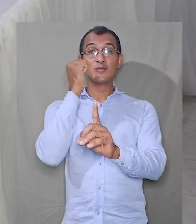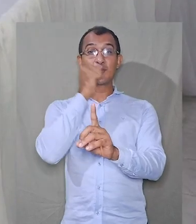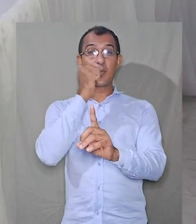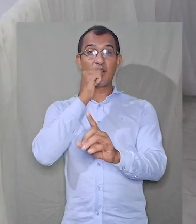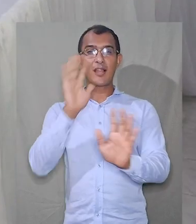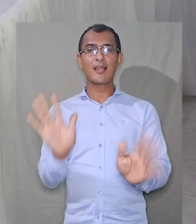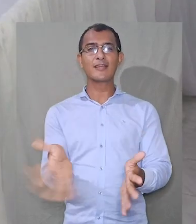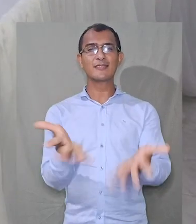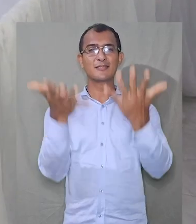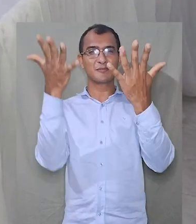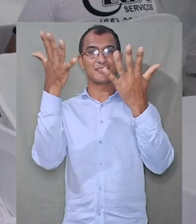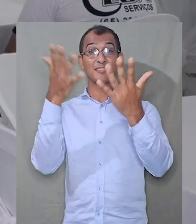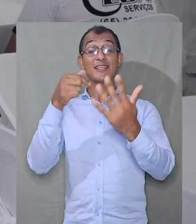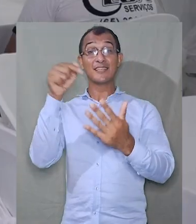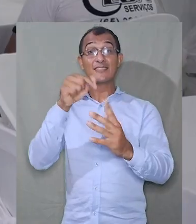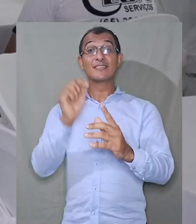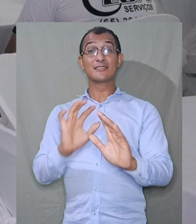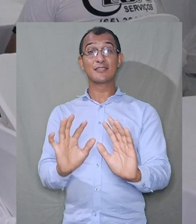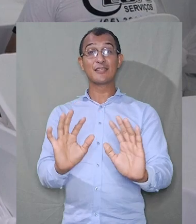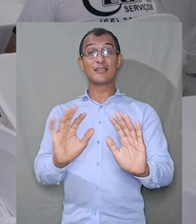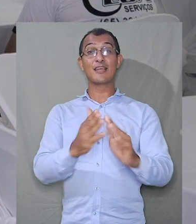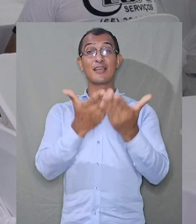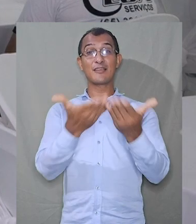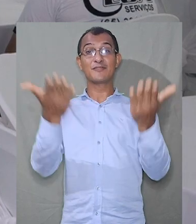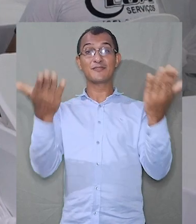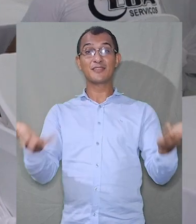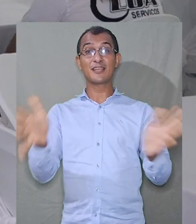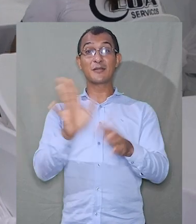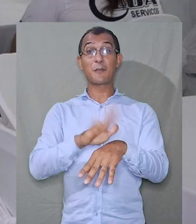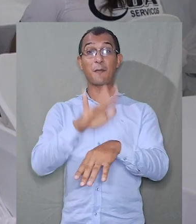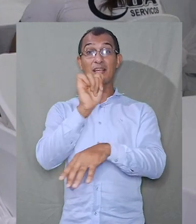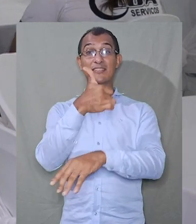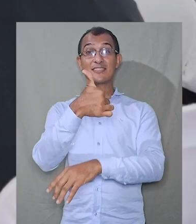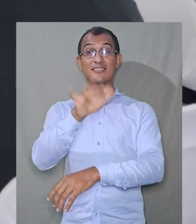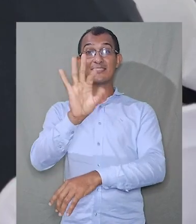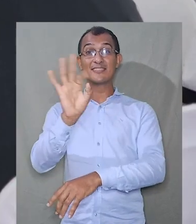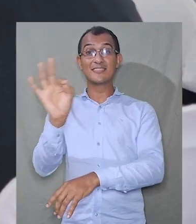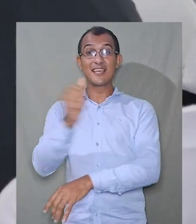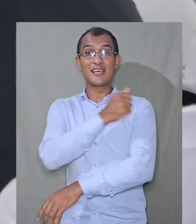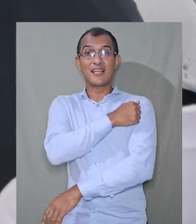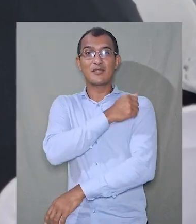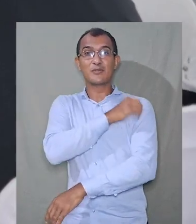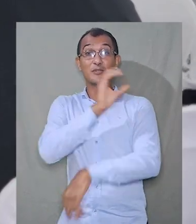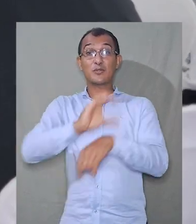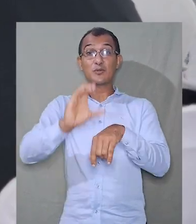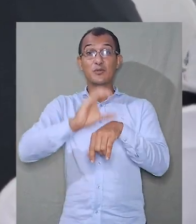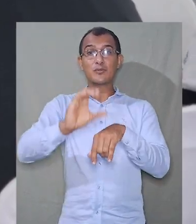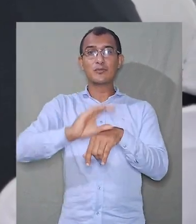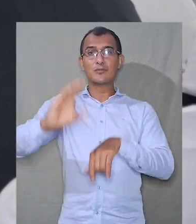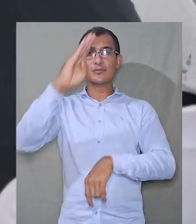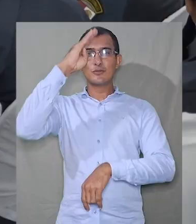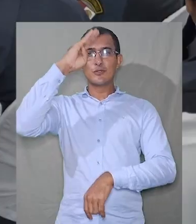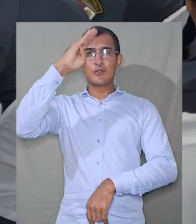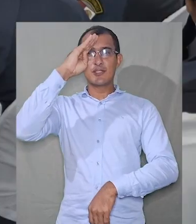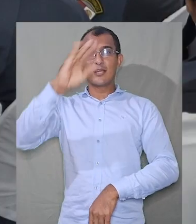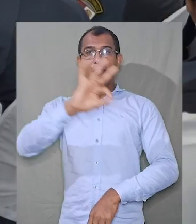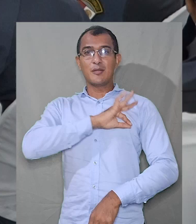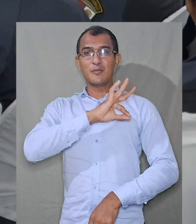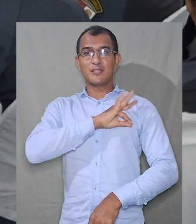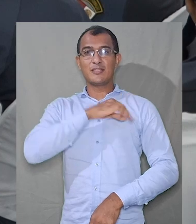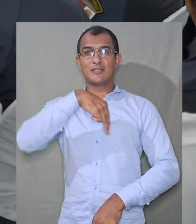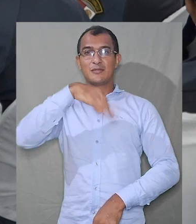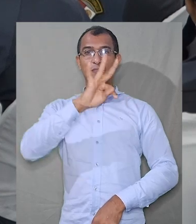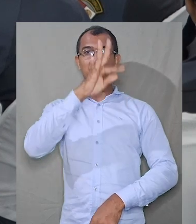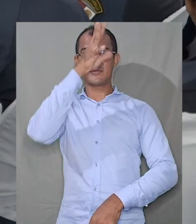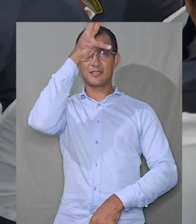encontro Mulheres que Inspiram. O evento reuniu mais de 100 alunas do curso de formação de soldados da